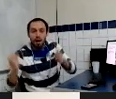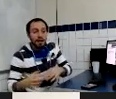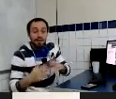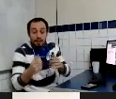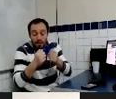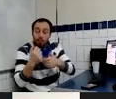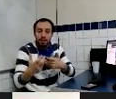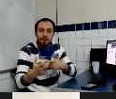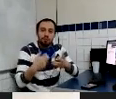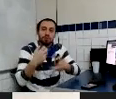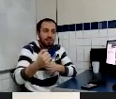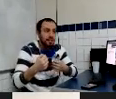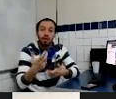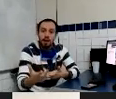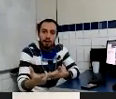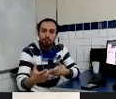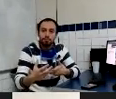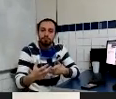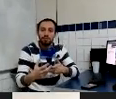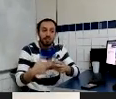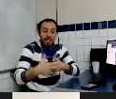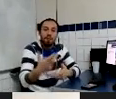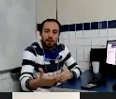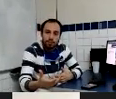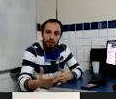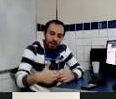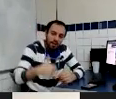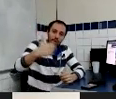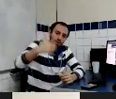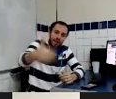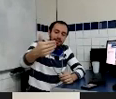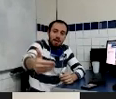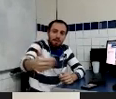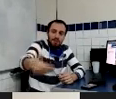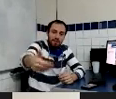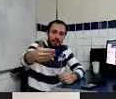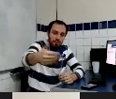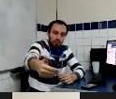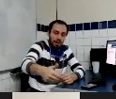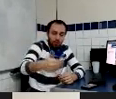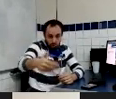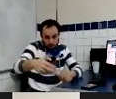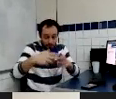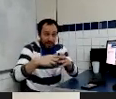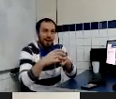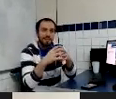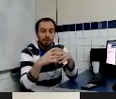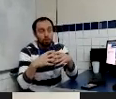fazer muralhas e também na proteção de ser um guerreiro, de treinamento. Quanto mais tempo você fica aprimorado,